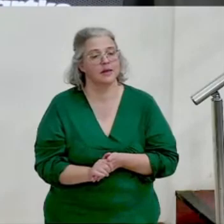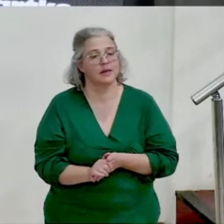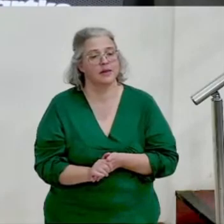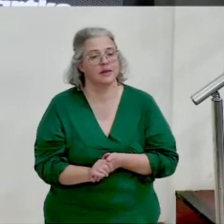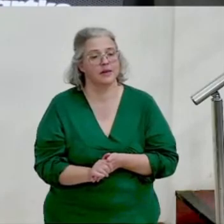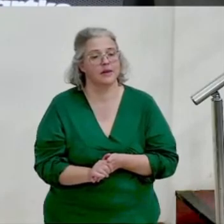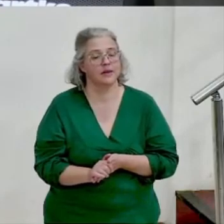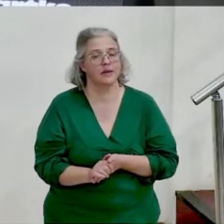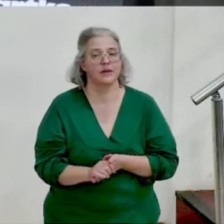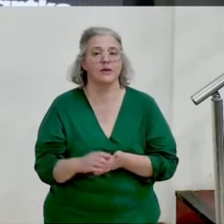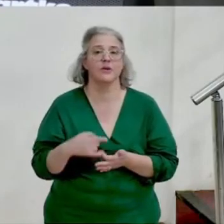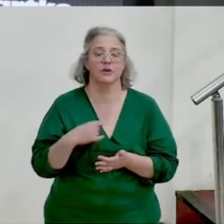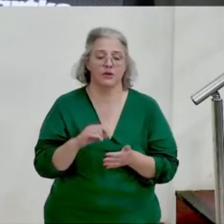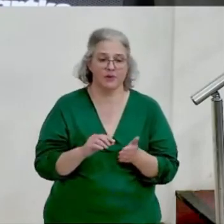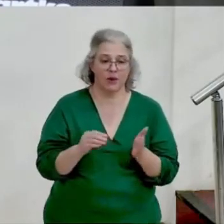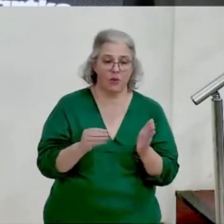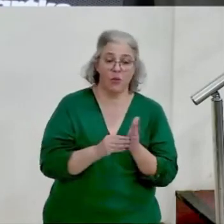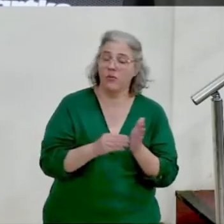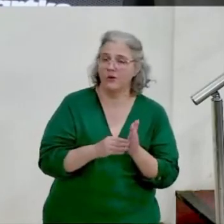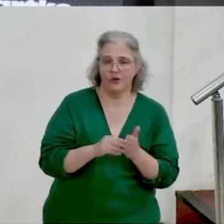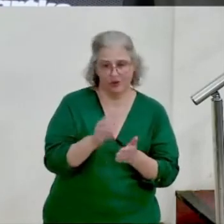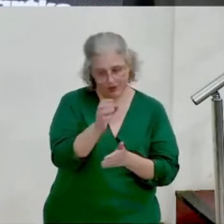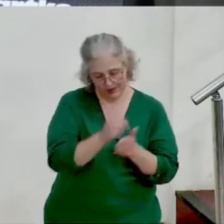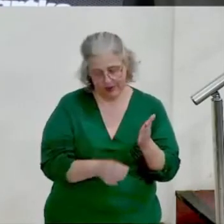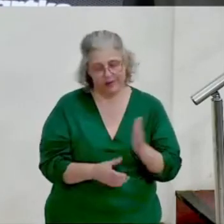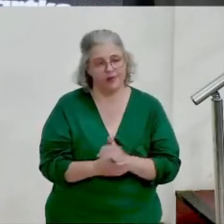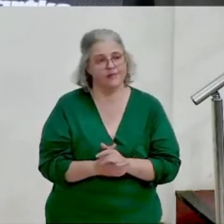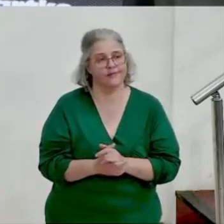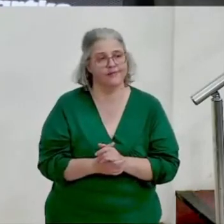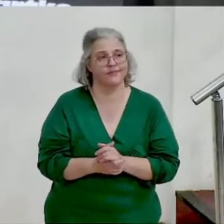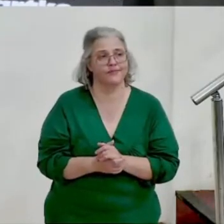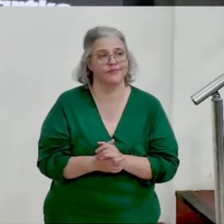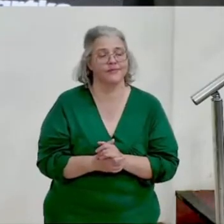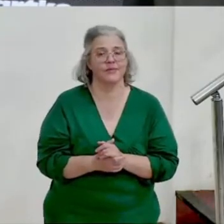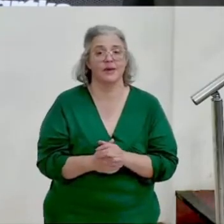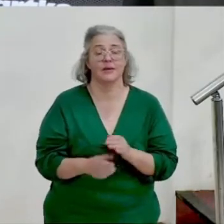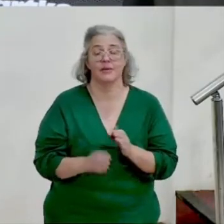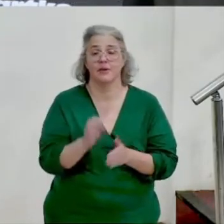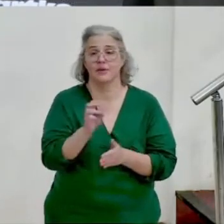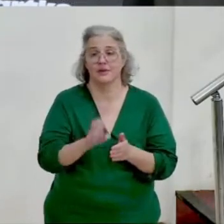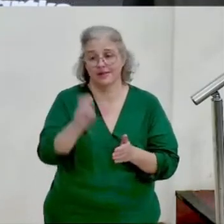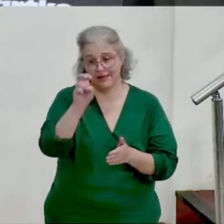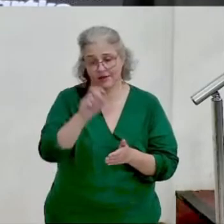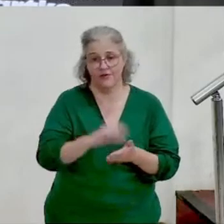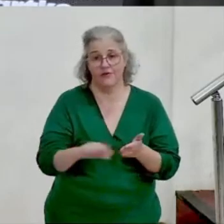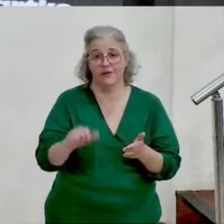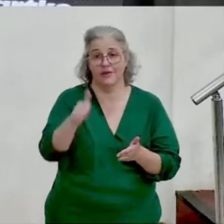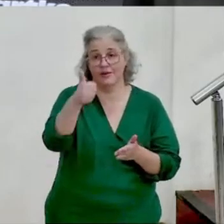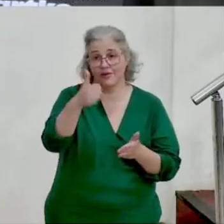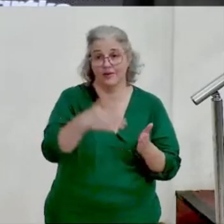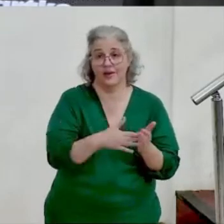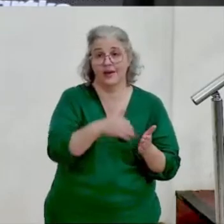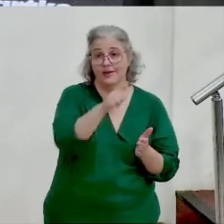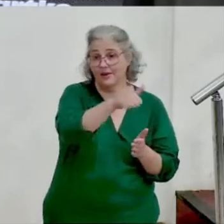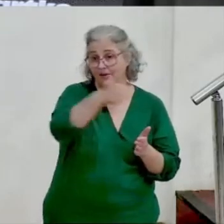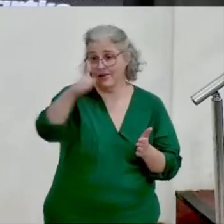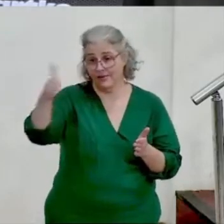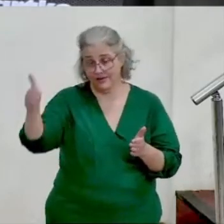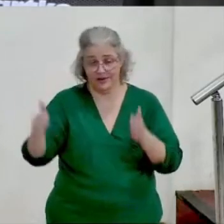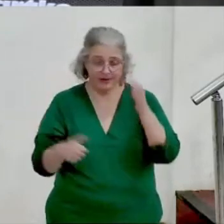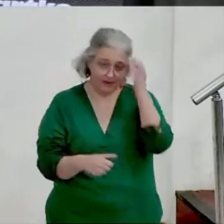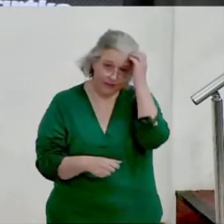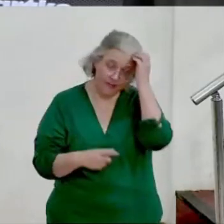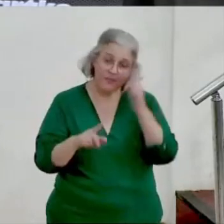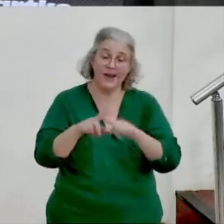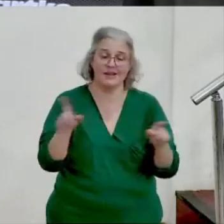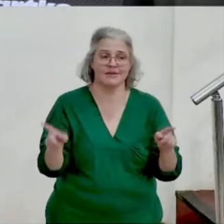e estamos entrando no último capítulo, capítulo de número 5. Nós faremos a leitura do verso 1 ao verso 11, no